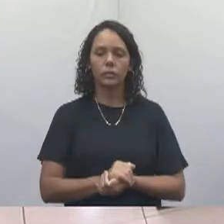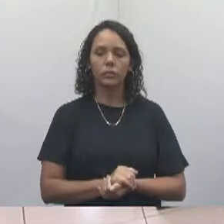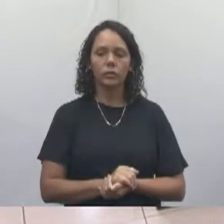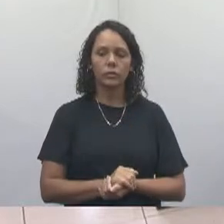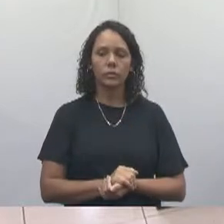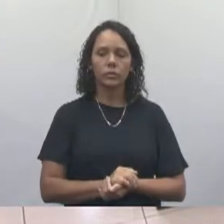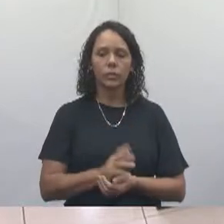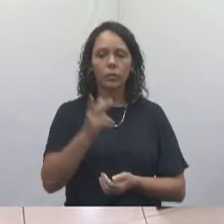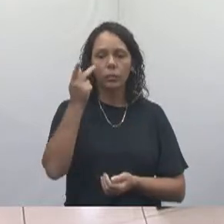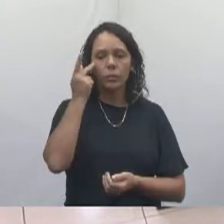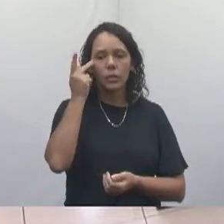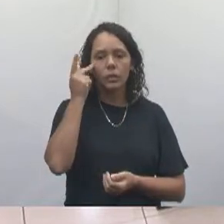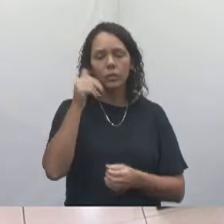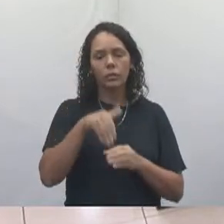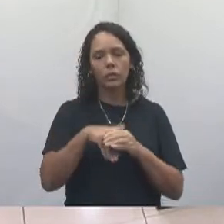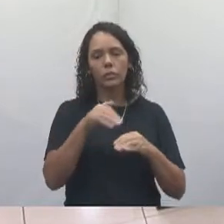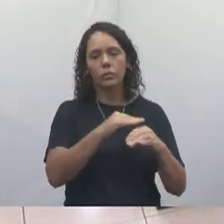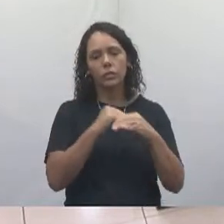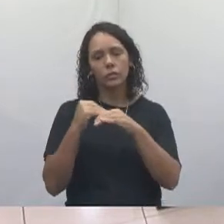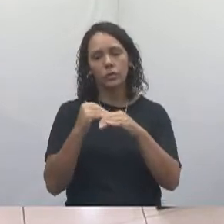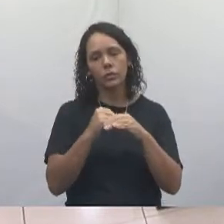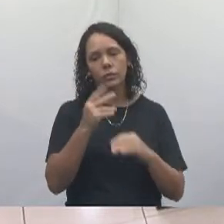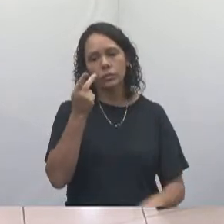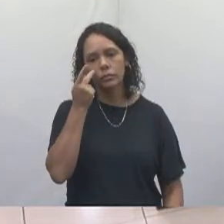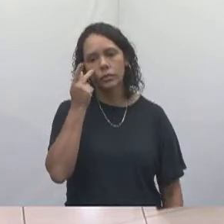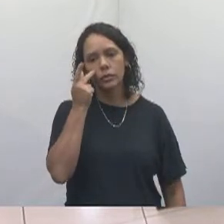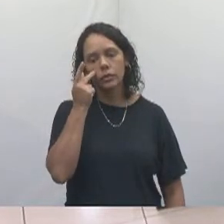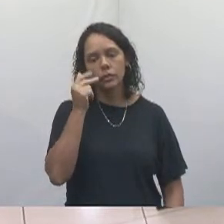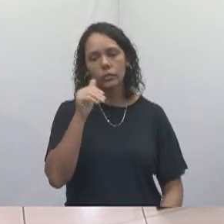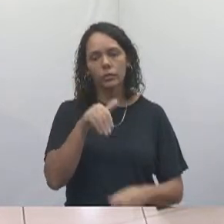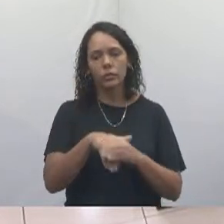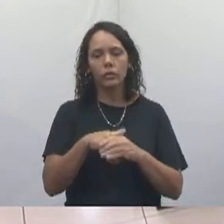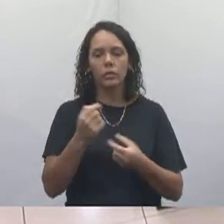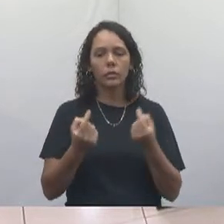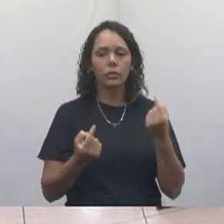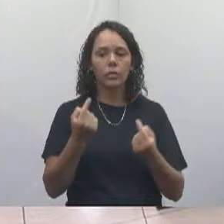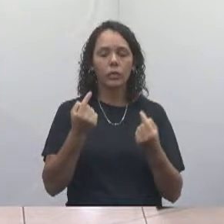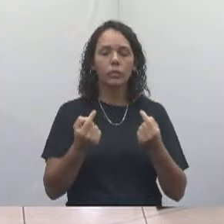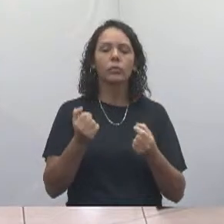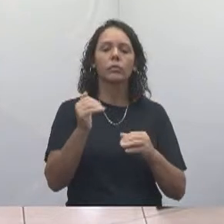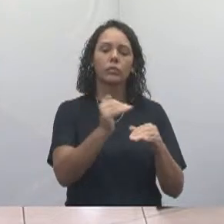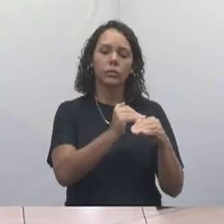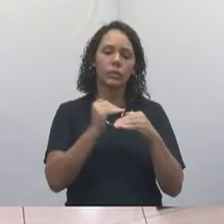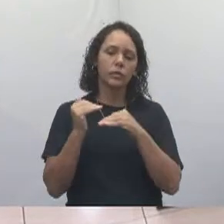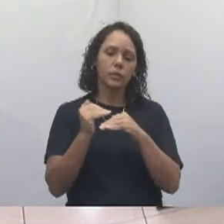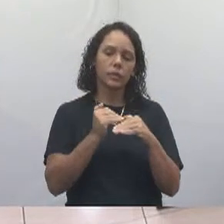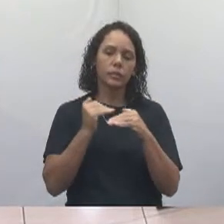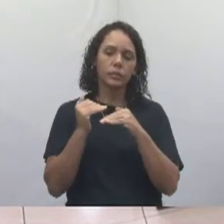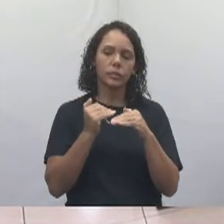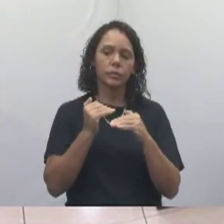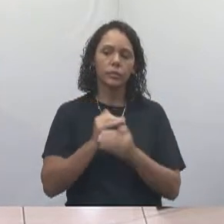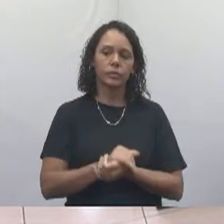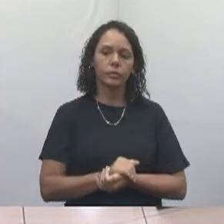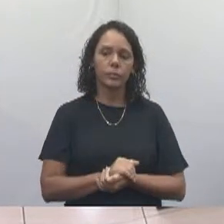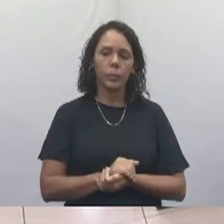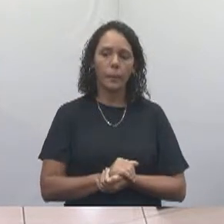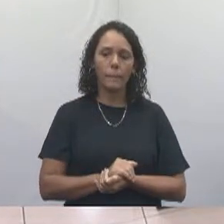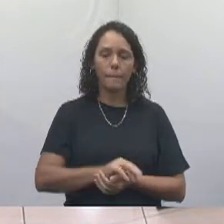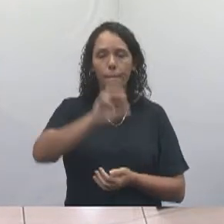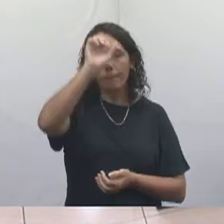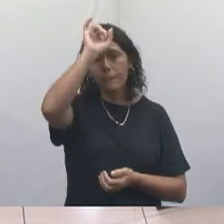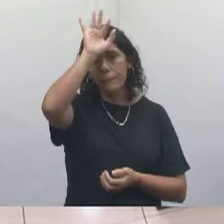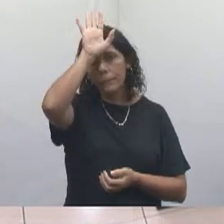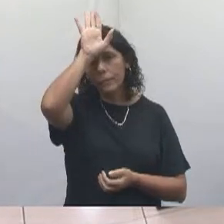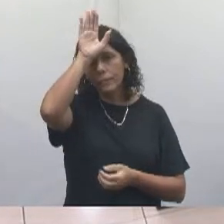Esporte. Favorável. Paulinho dos Condutores. Favorável. Doutor Rodrigo